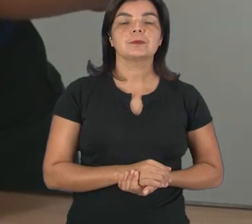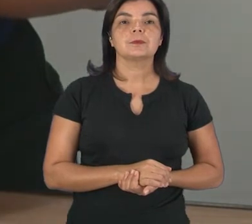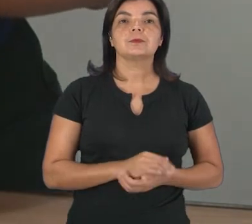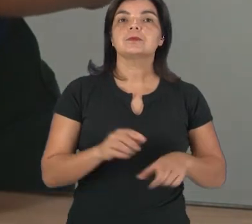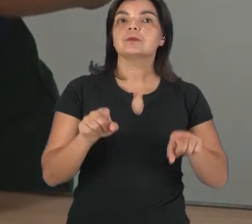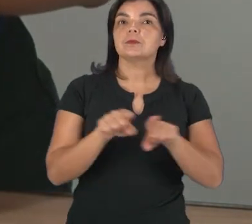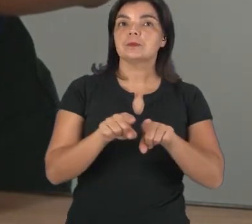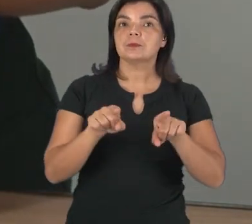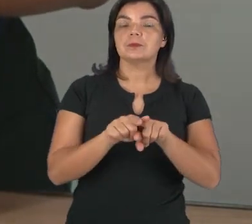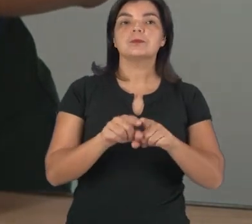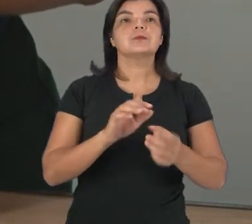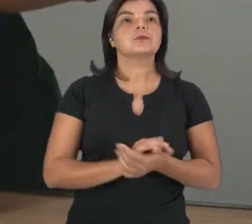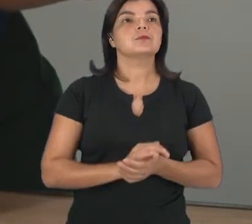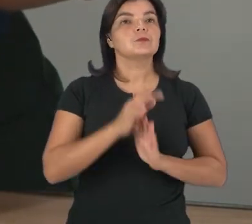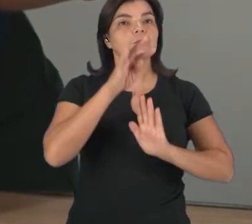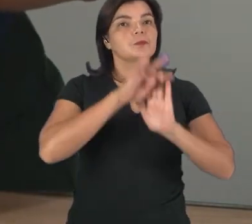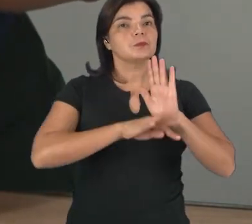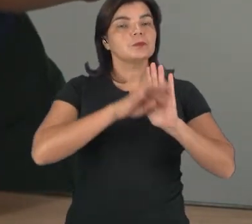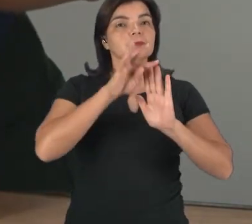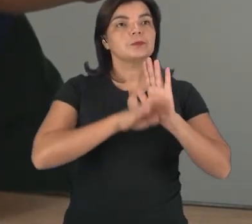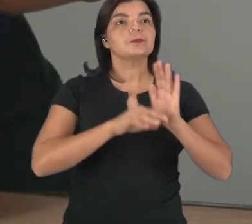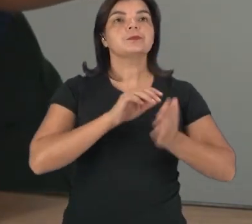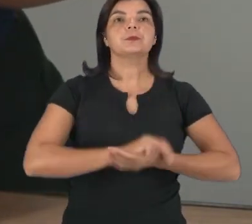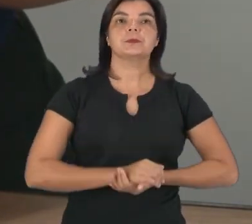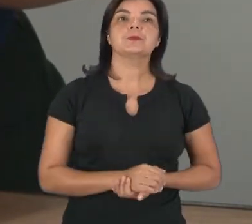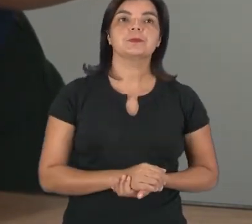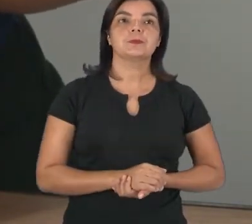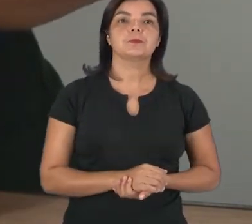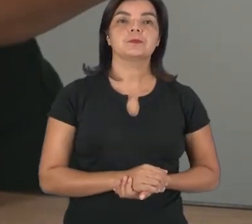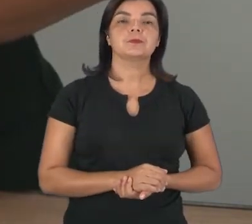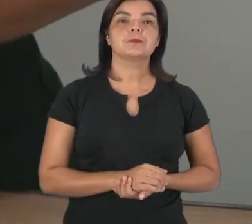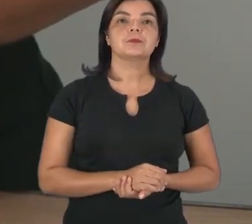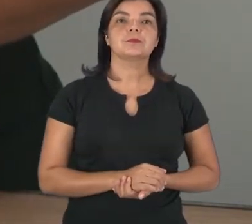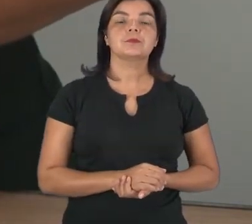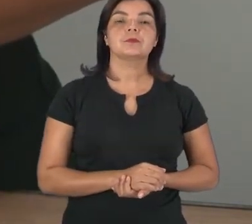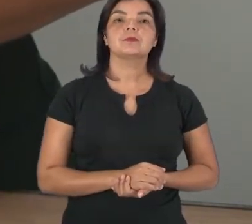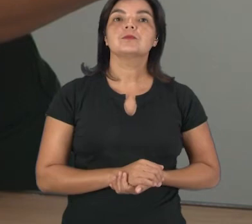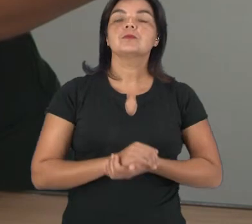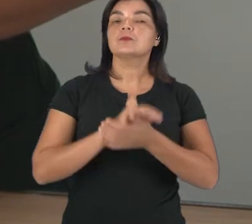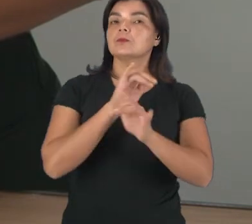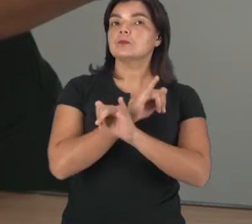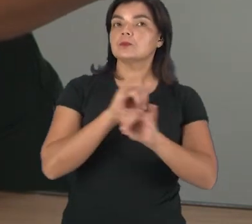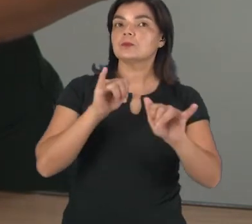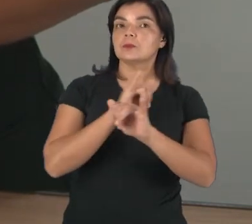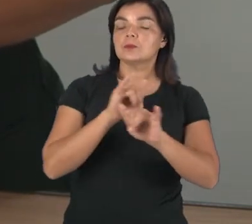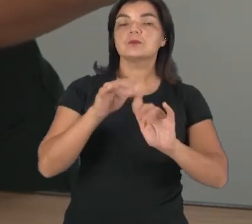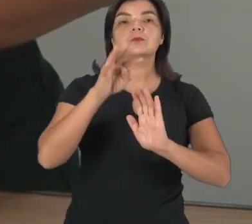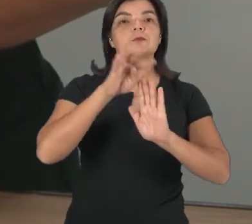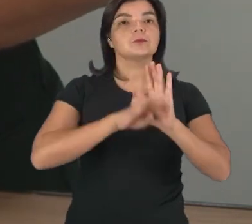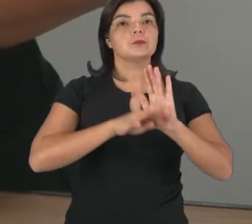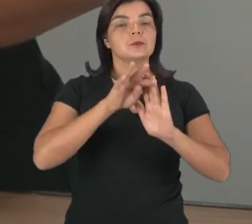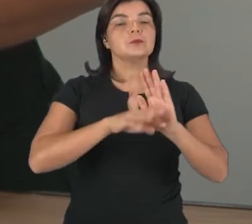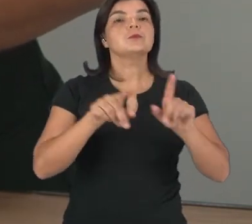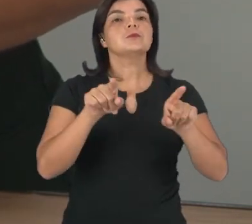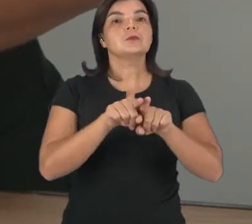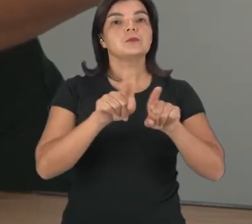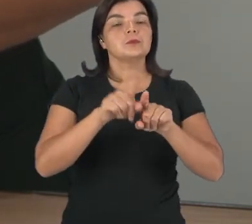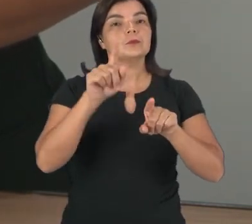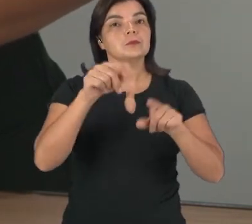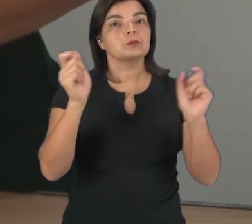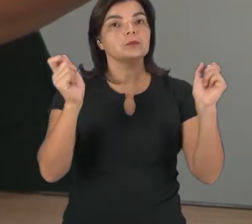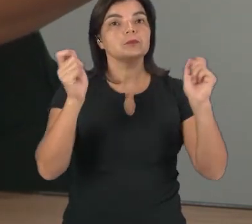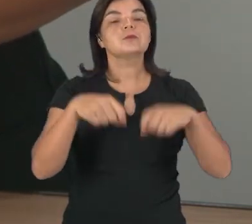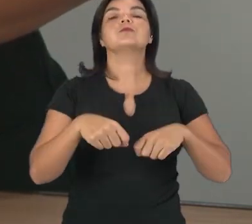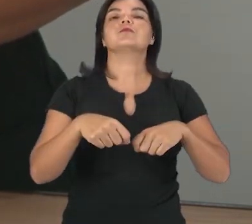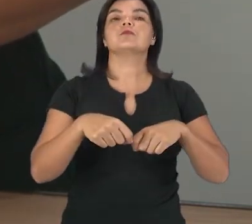Aqui temos mais um texto. O texto publicitário. Este texto também é